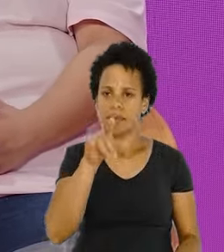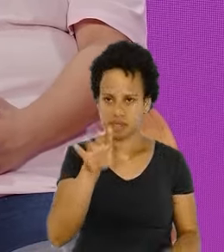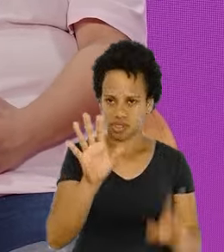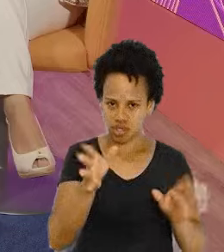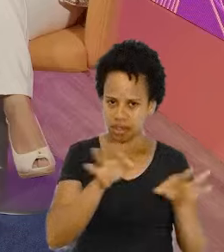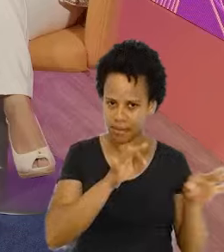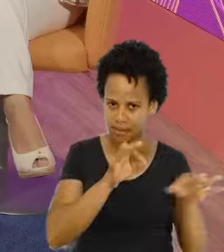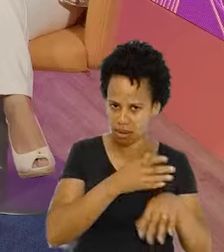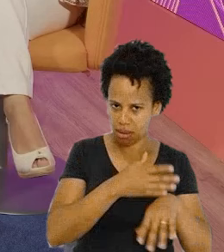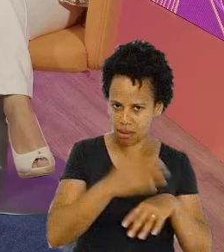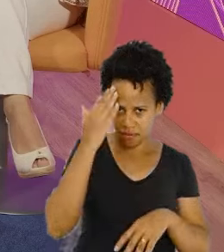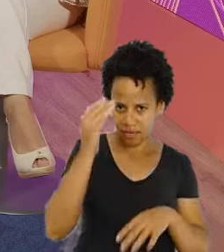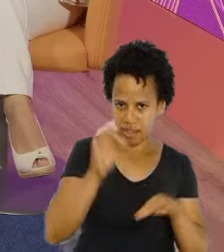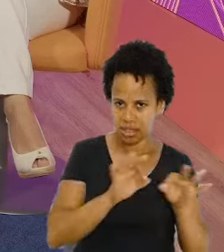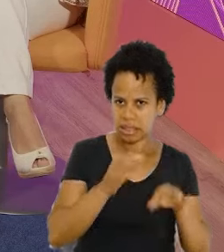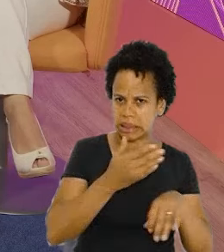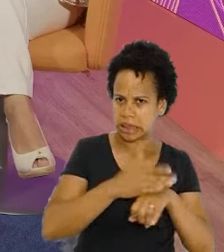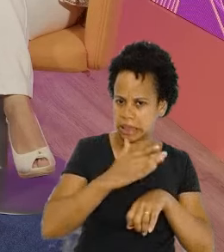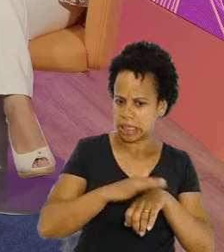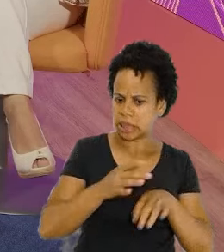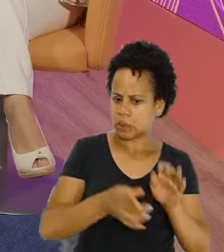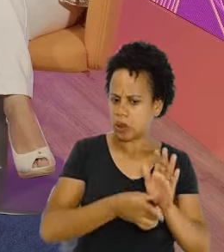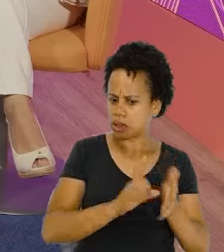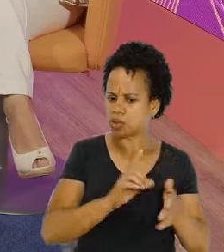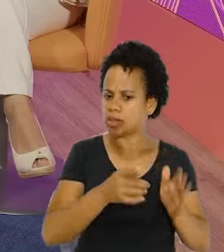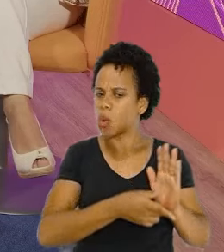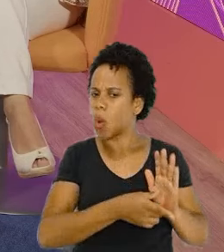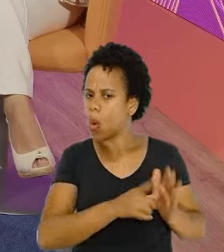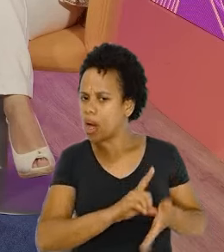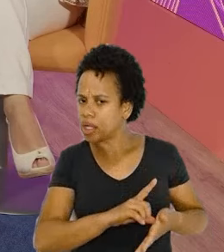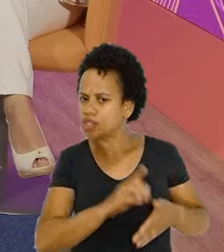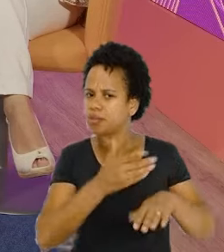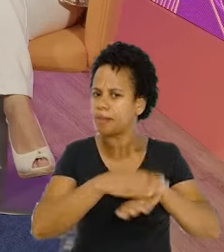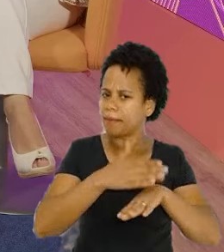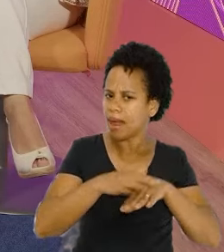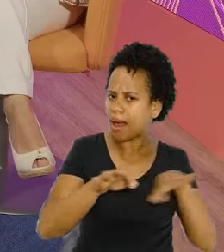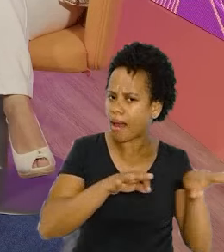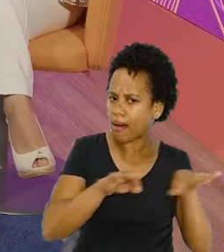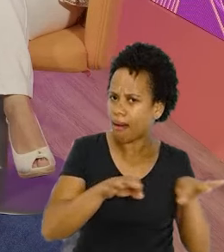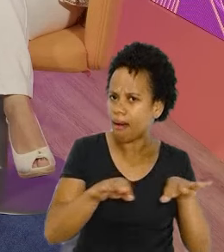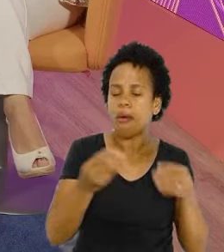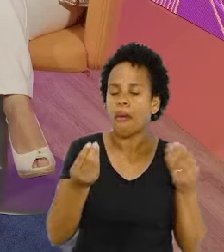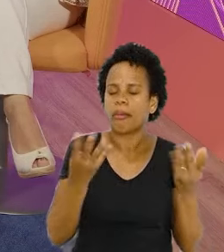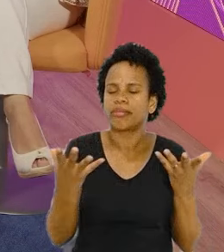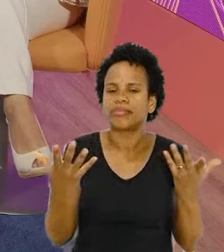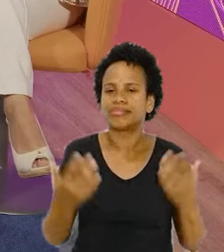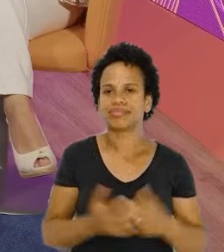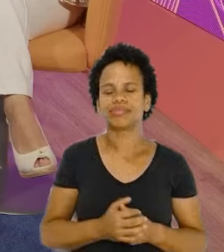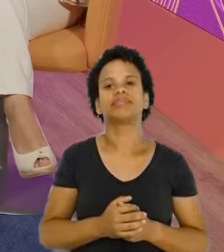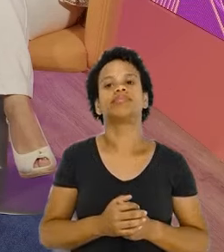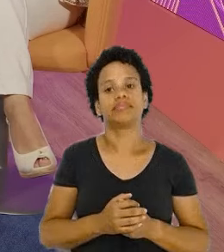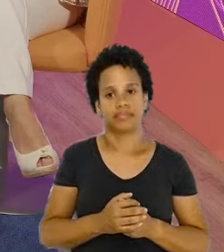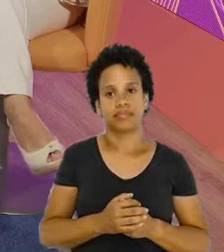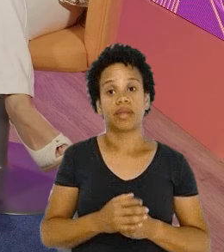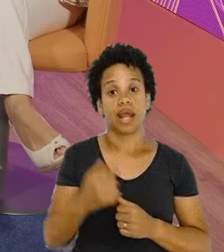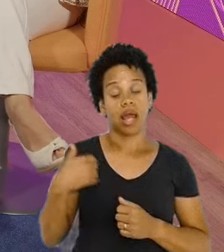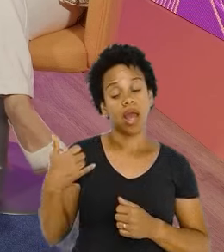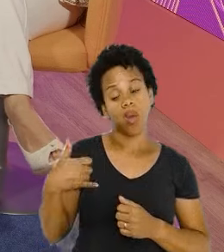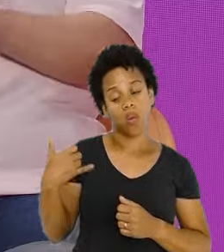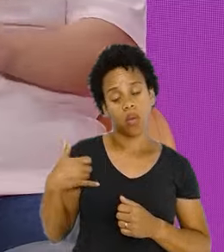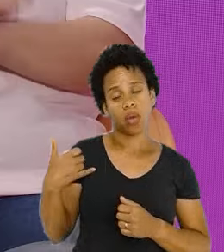receitas já tava tudo treinado você teve que fazer uma preparação então é sim eu